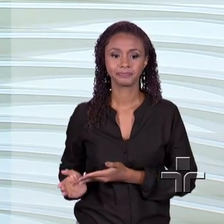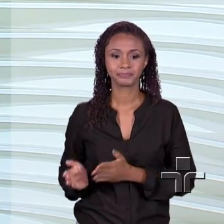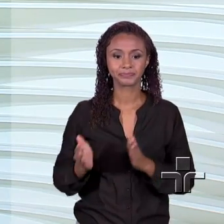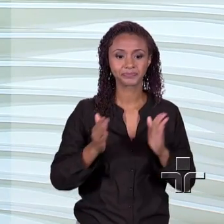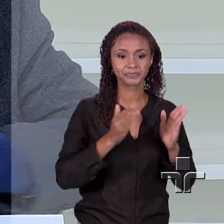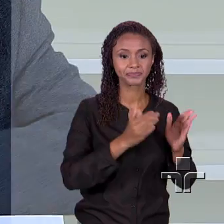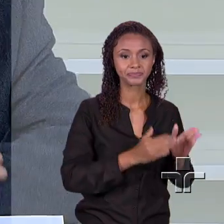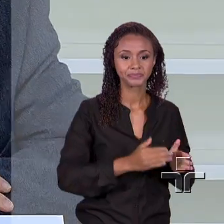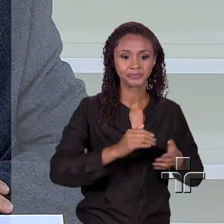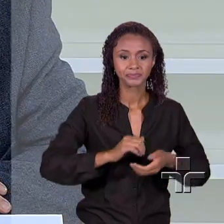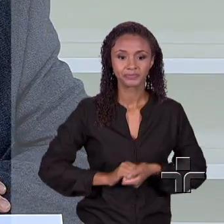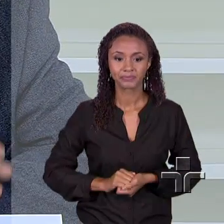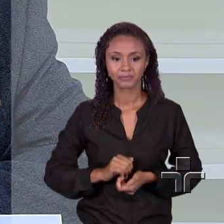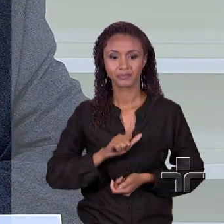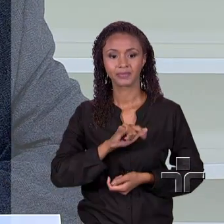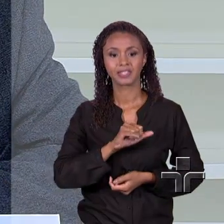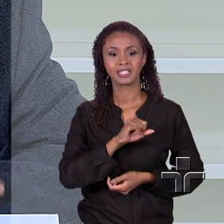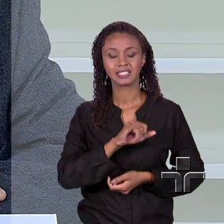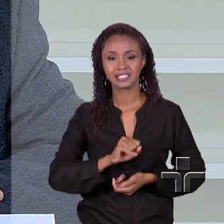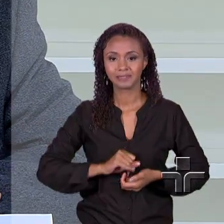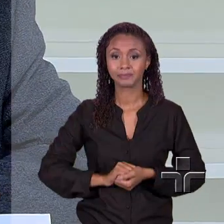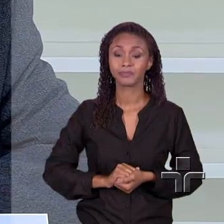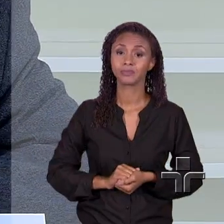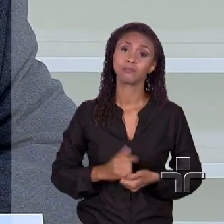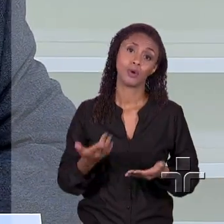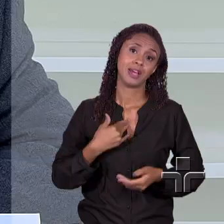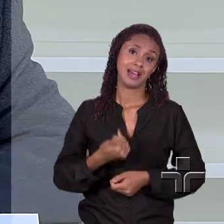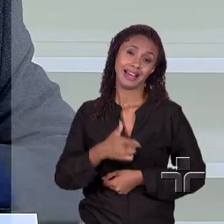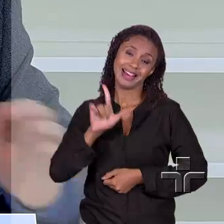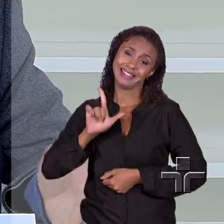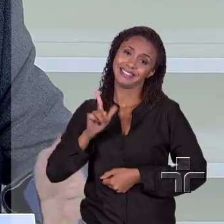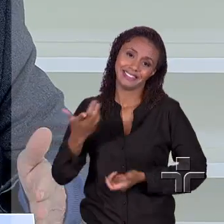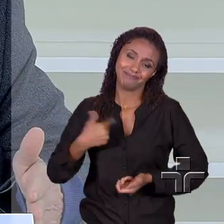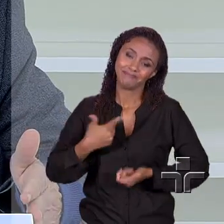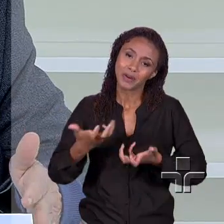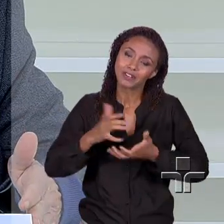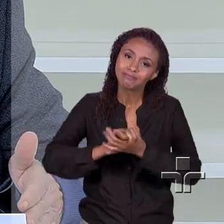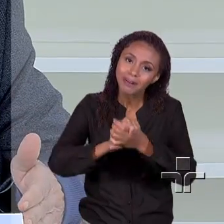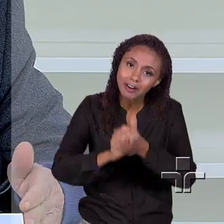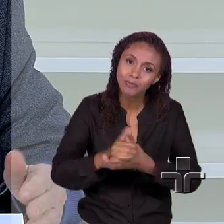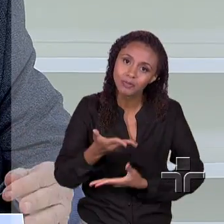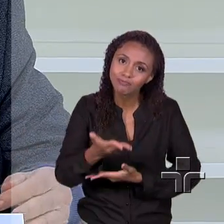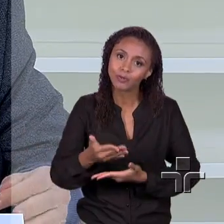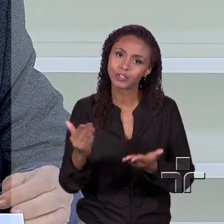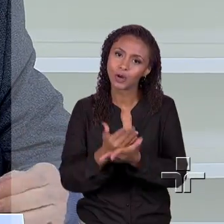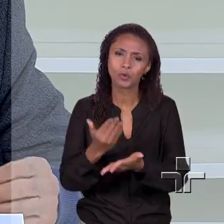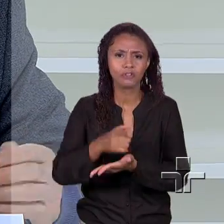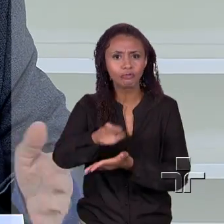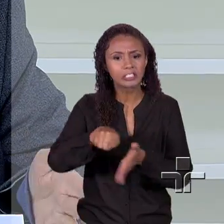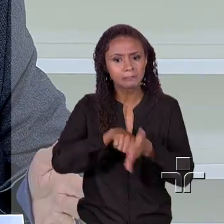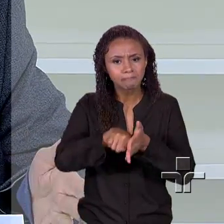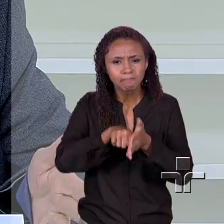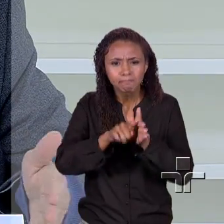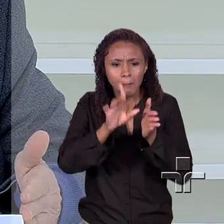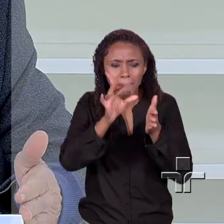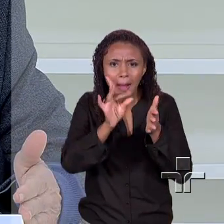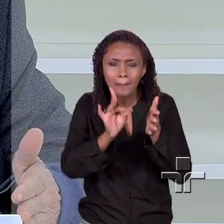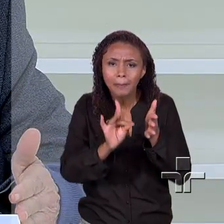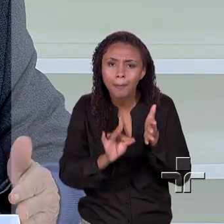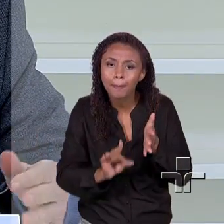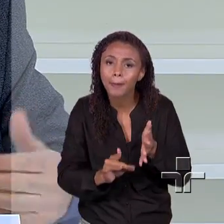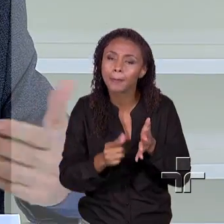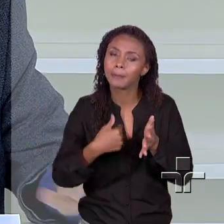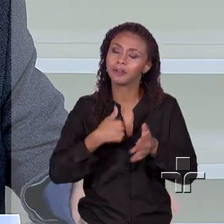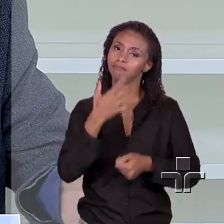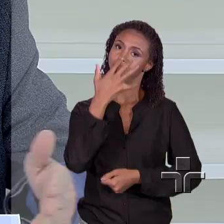aqui. Bom, antes de mais nada, parabéns pelo livro. Eu achei que você fez uma pesquisa muito rigorosa. Isso